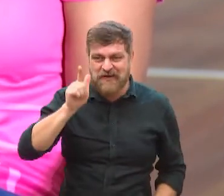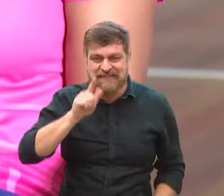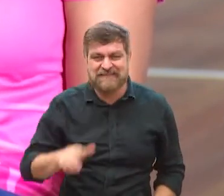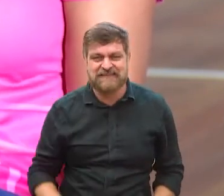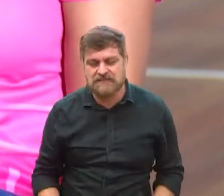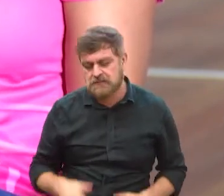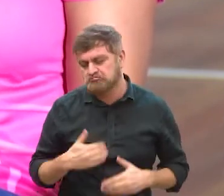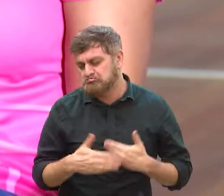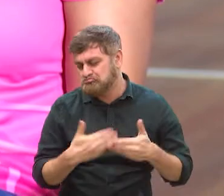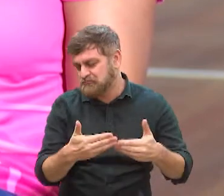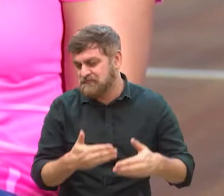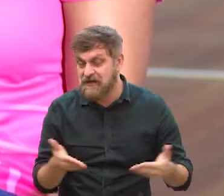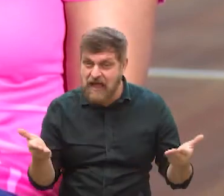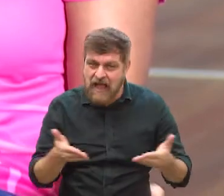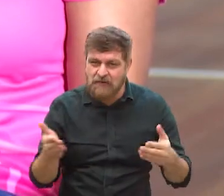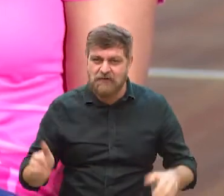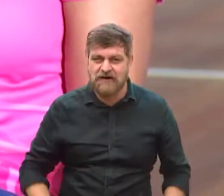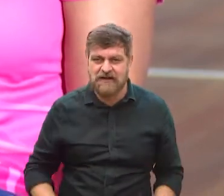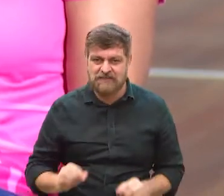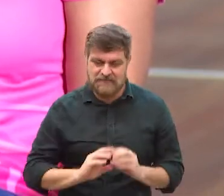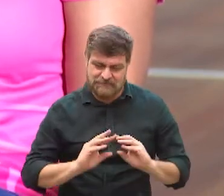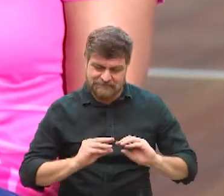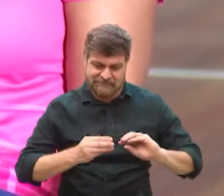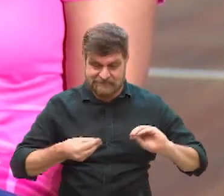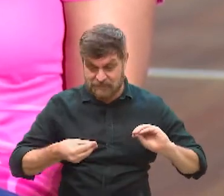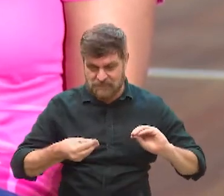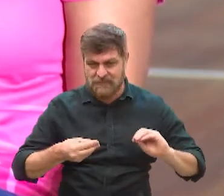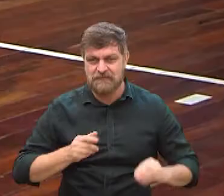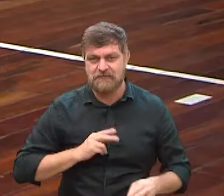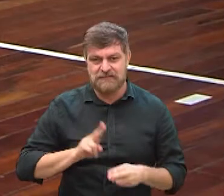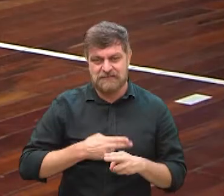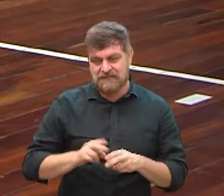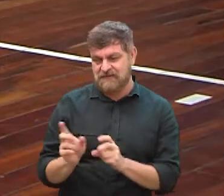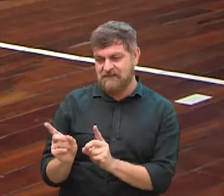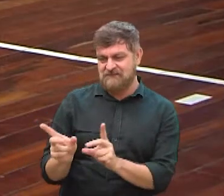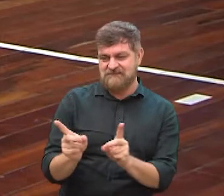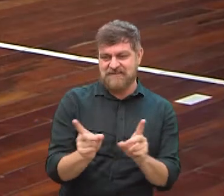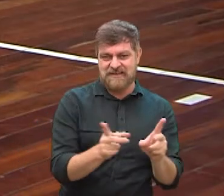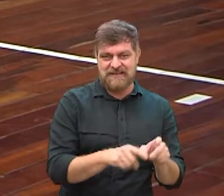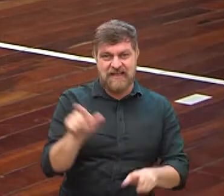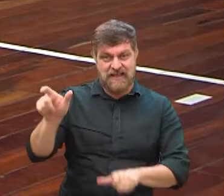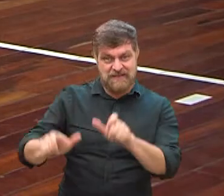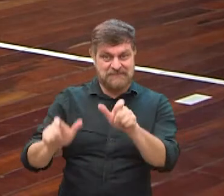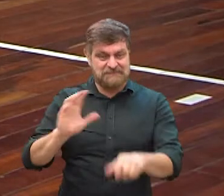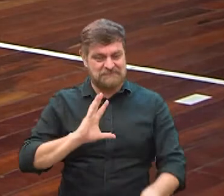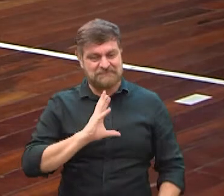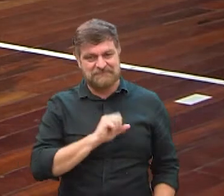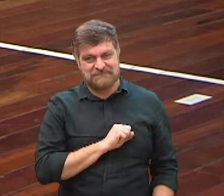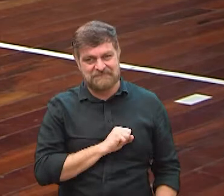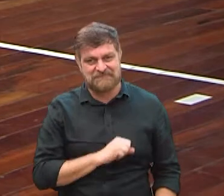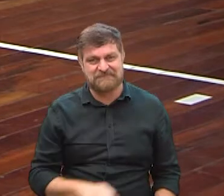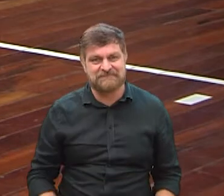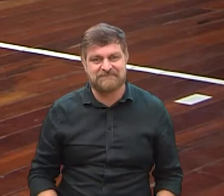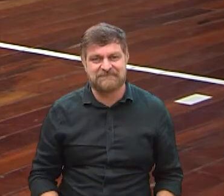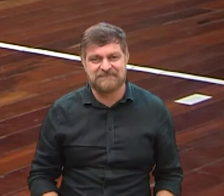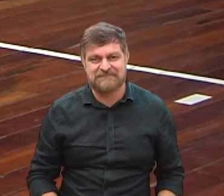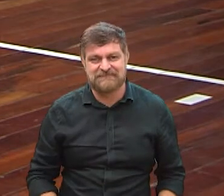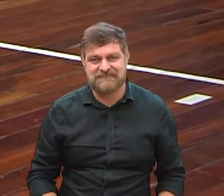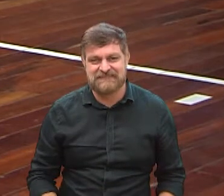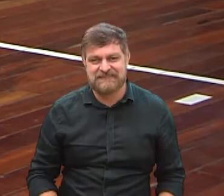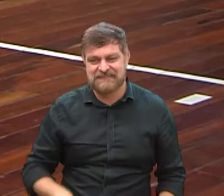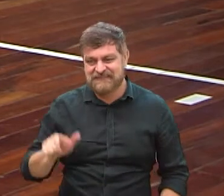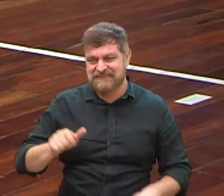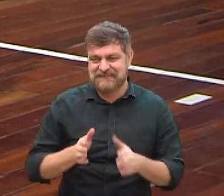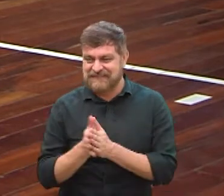E aí comecei agora a fazer também uns bombons para vender. E o pessoal está gostando, por enquanto, estão aprovando. Você vê que a equipe